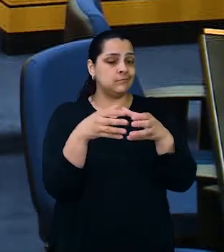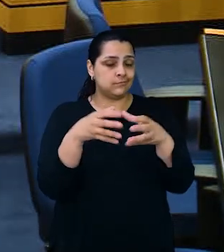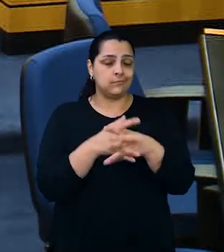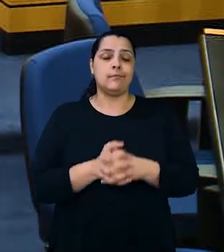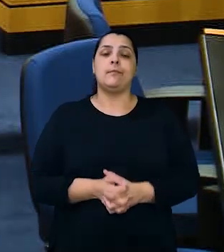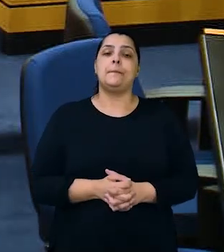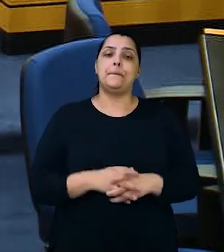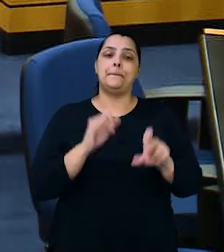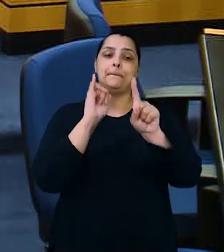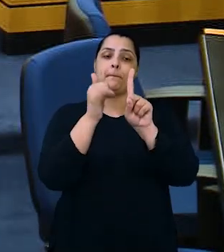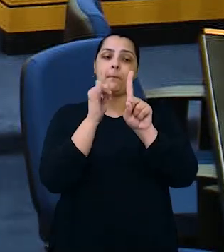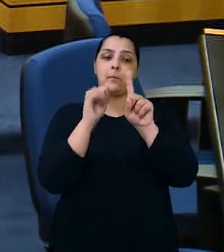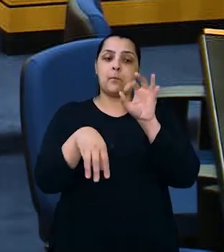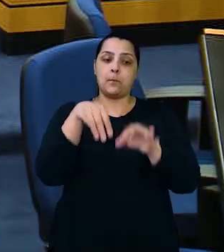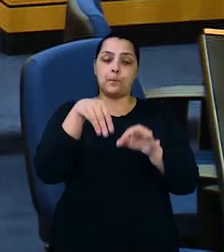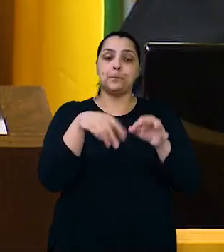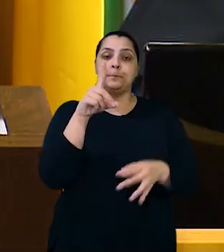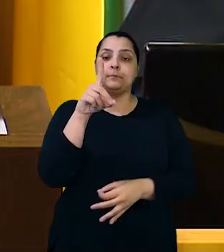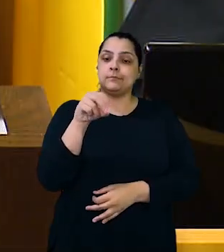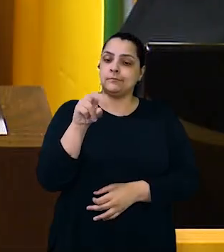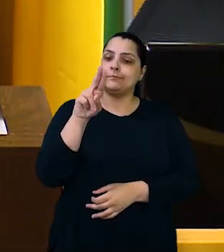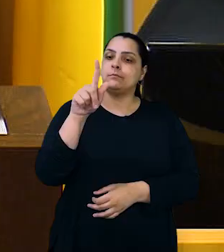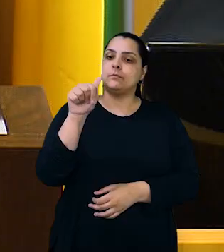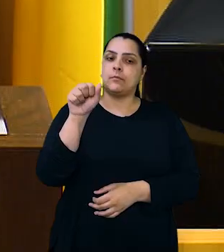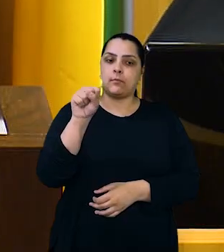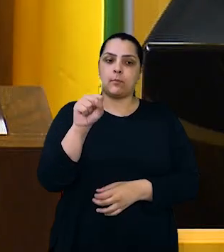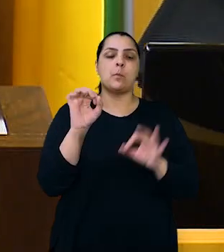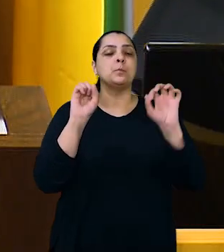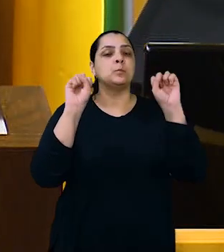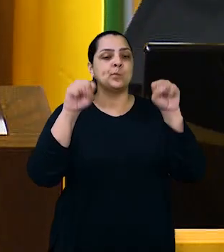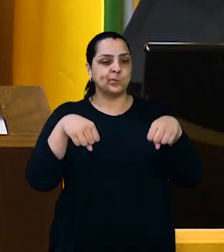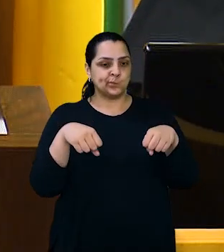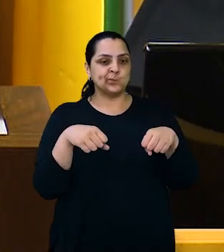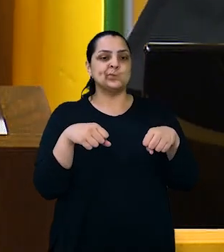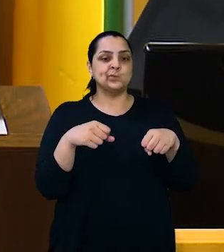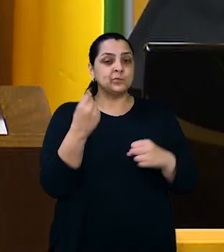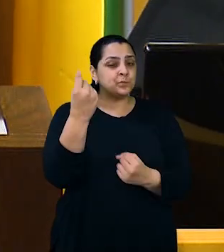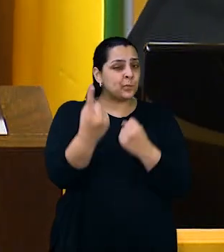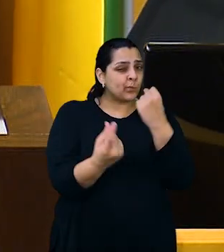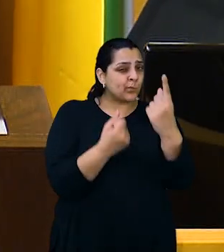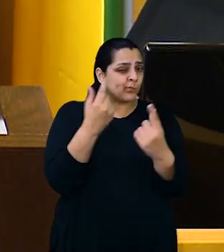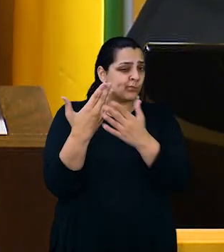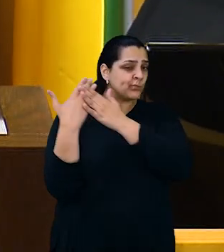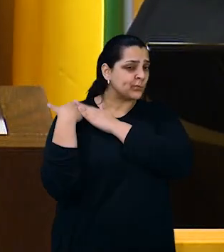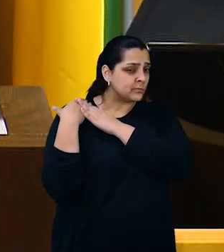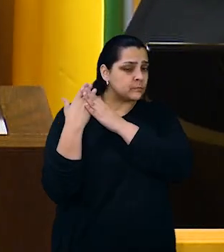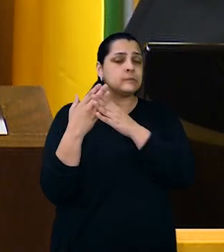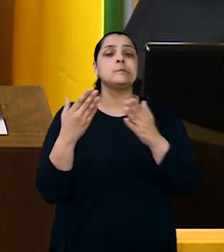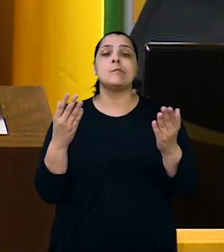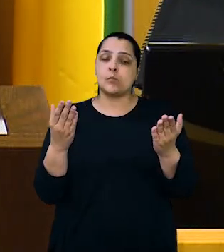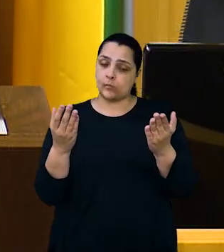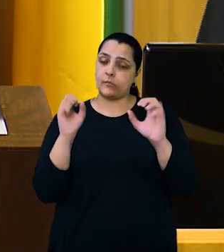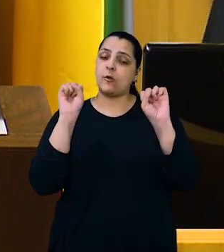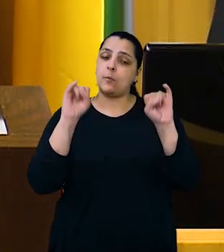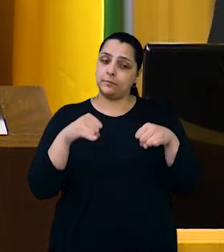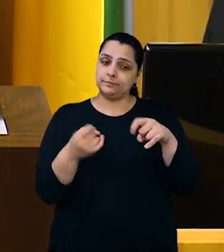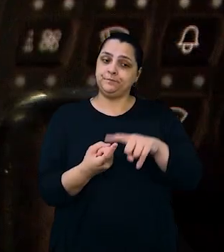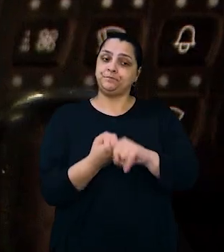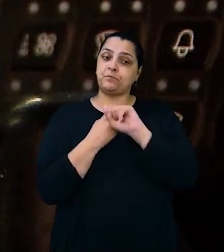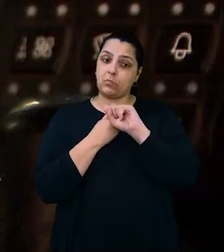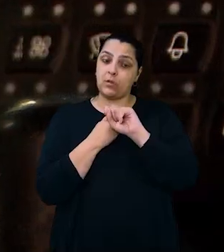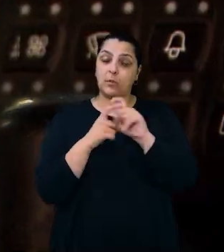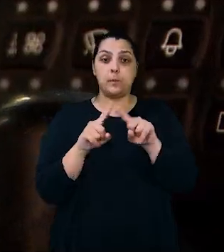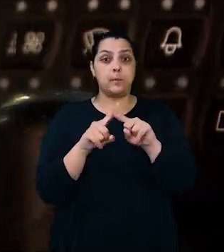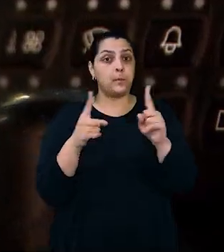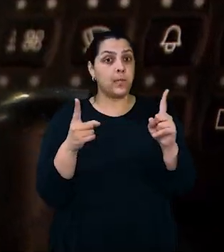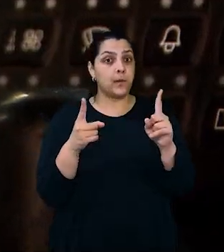turma. O relator ministro Douglas Alencar reconheceu que a apresentação de uma exceção de incompetência implica a suspensão do processo,